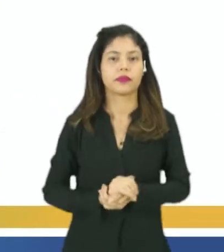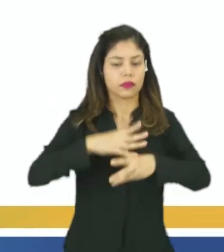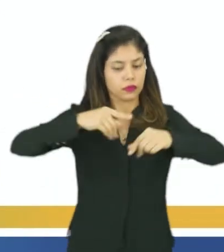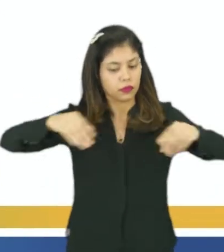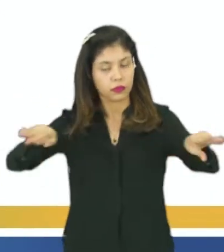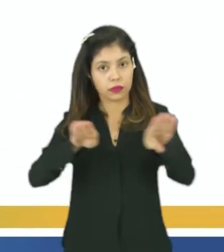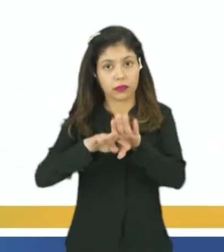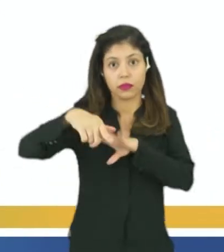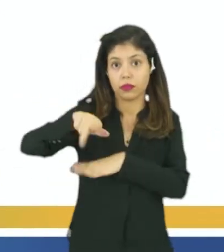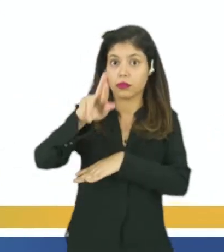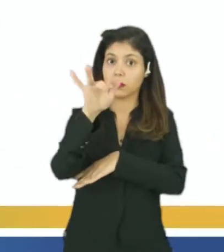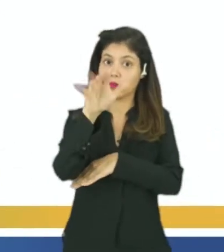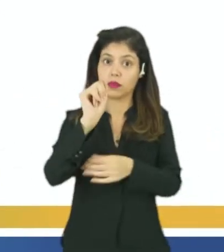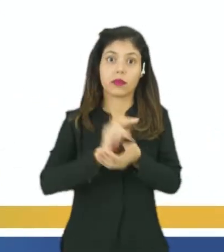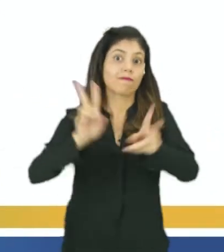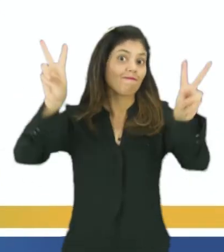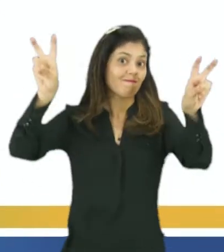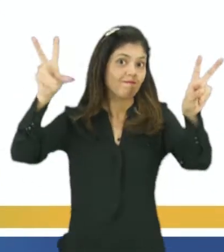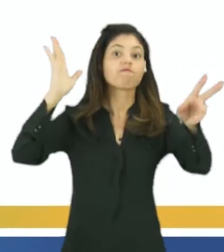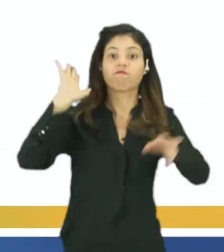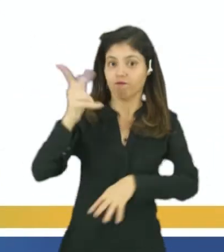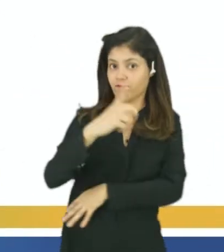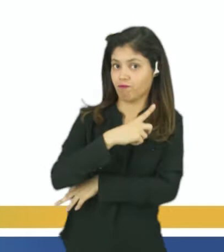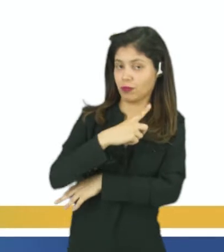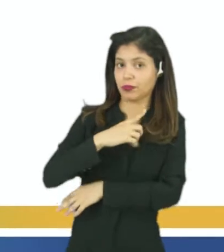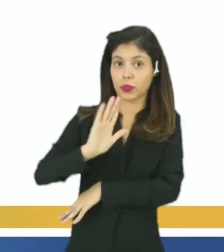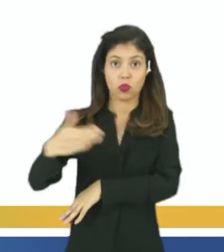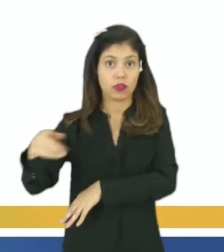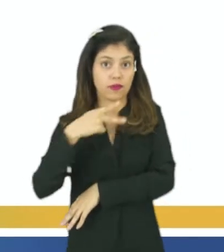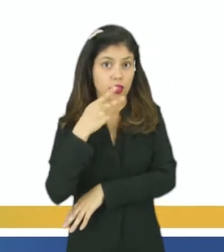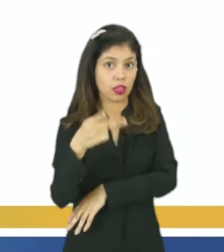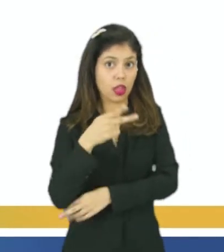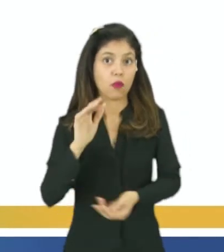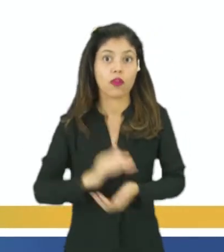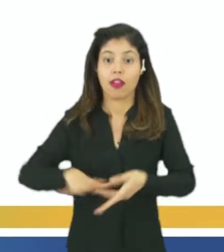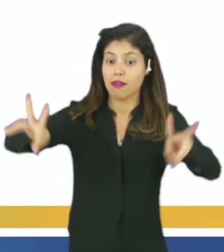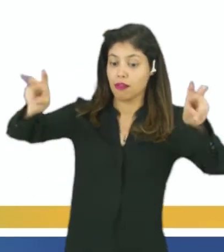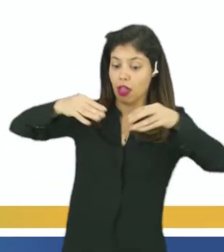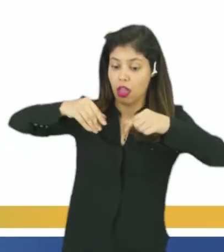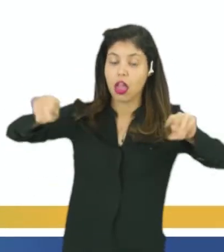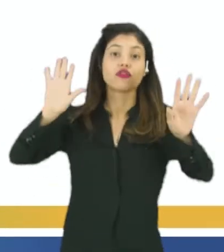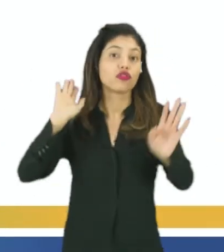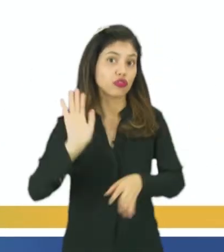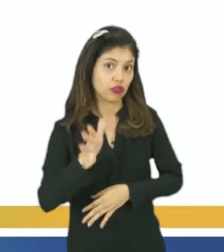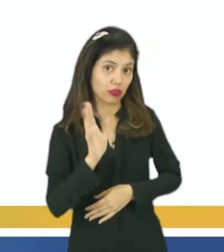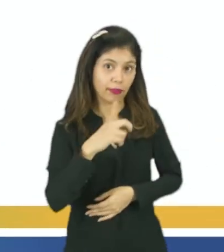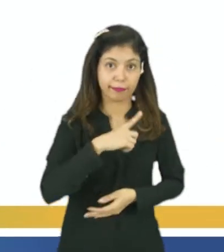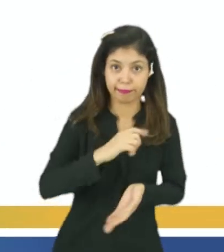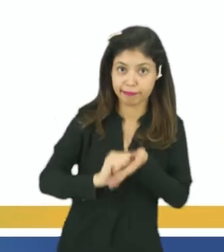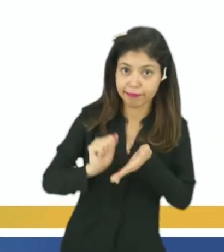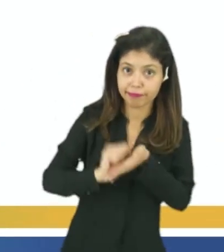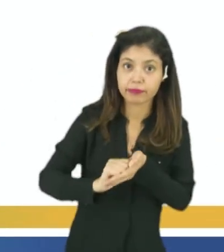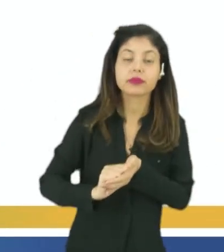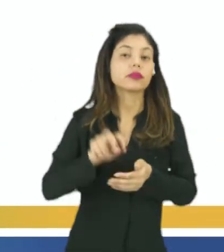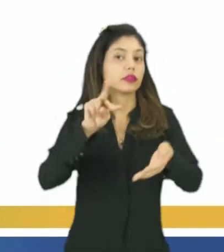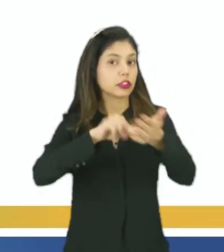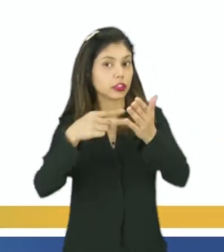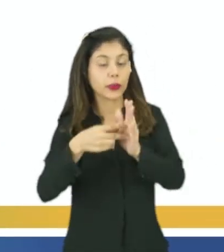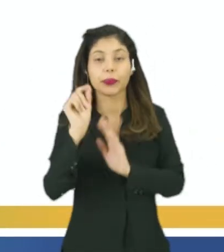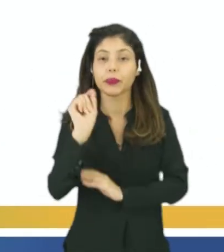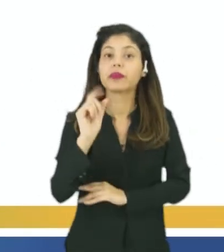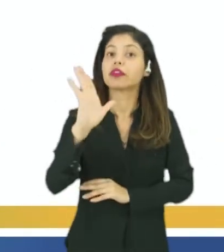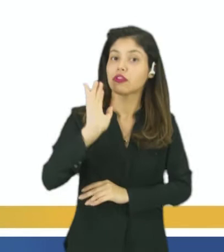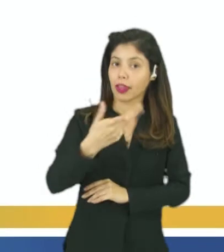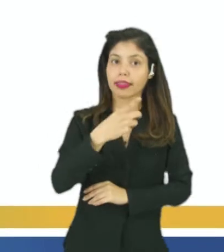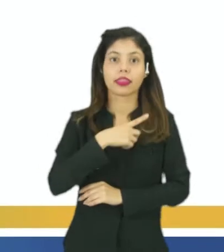terras quilombolas tituladas. Por quê? Porque quando nós falamos de terras quilombolas tituladas, isso significa que ele